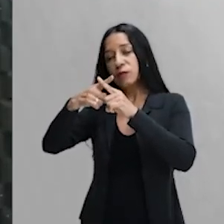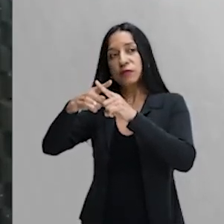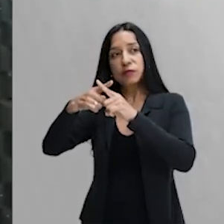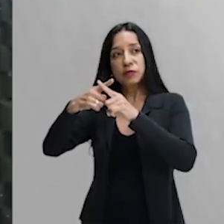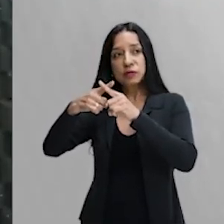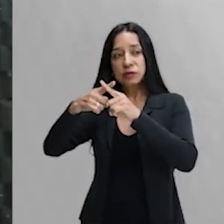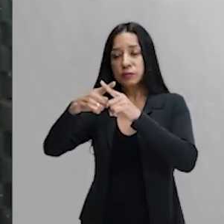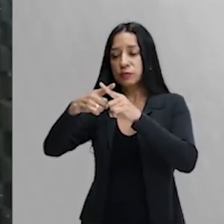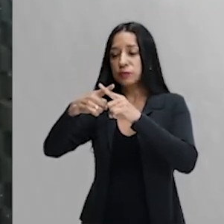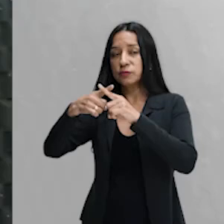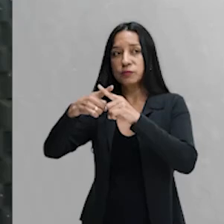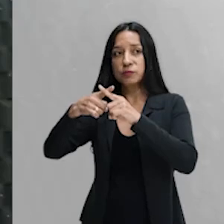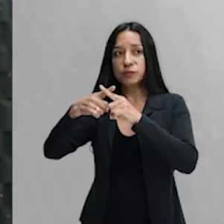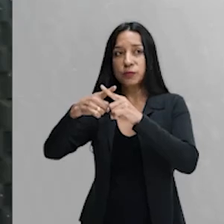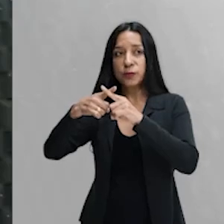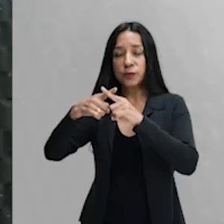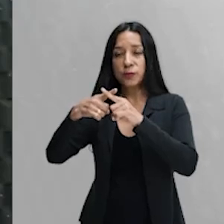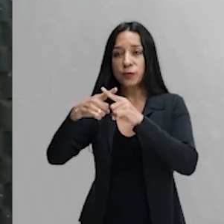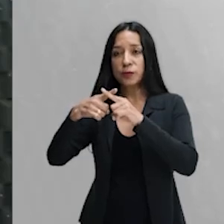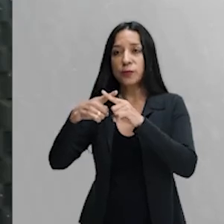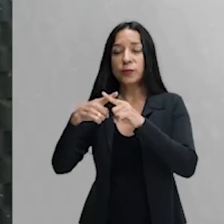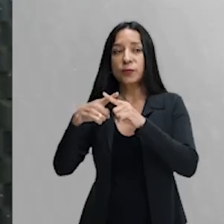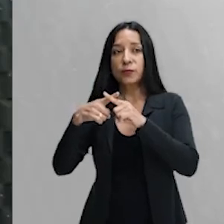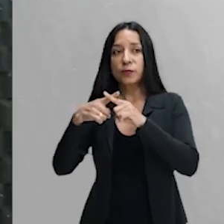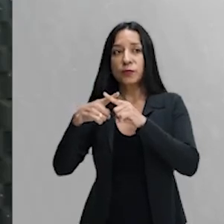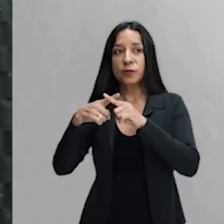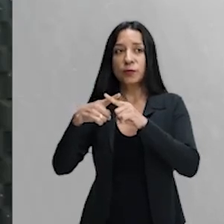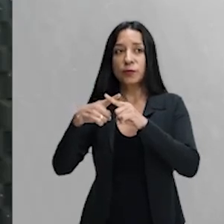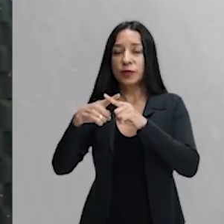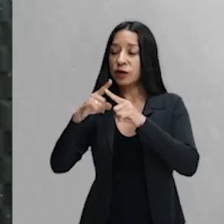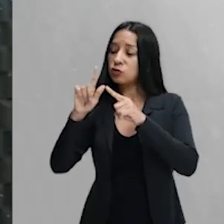multiplicado pelo apótema da pirâmide,